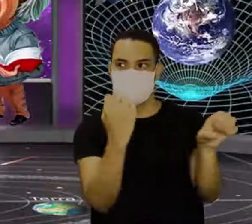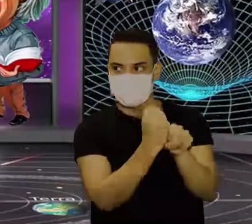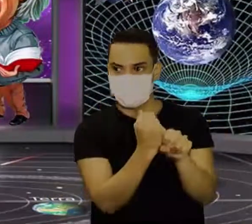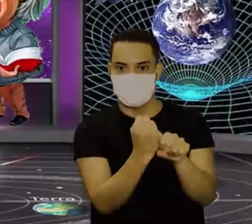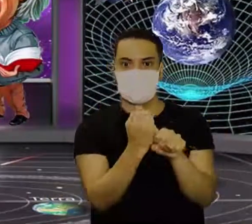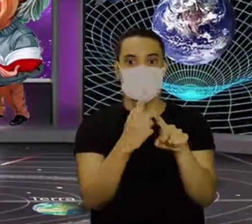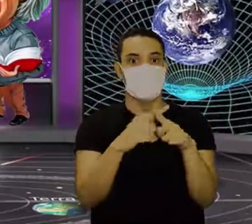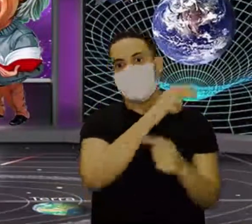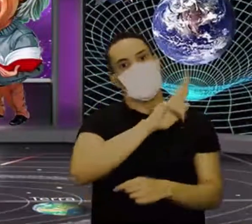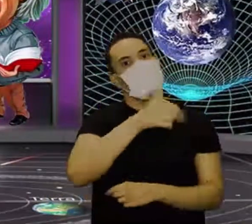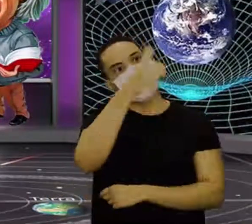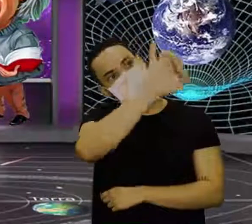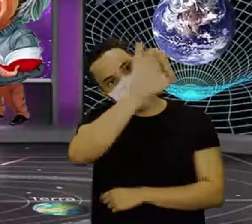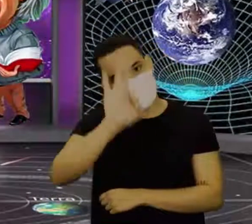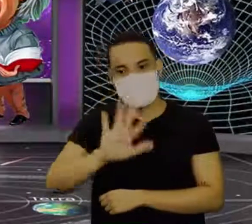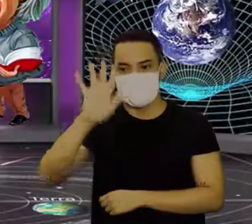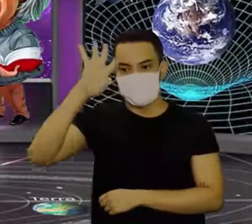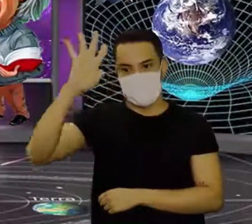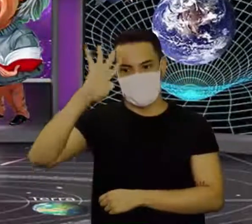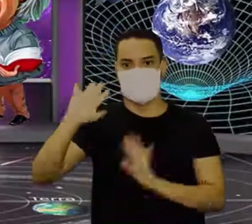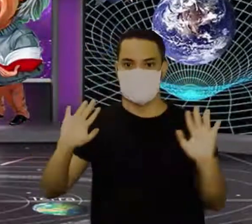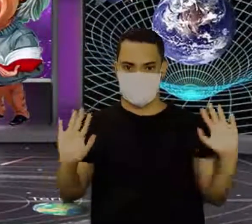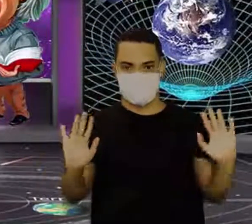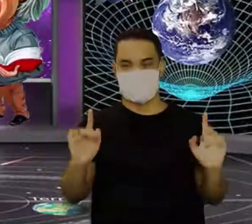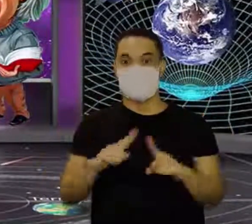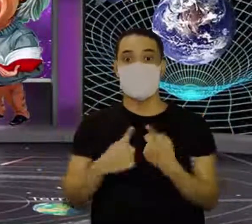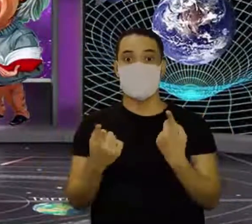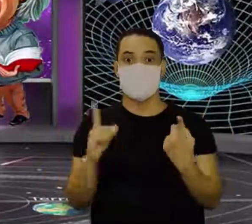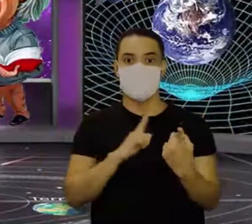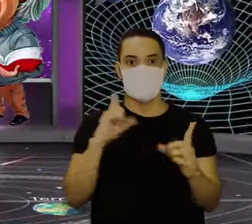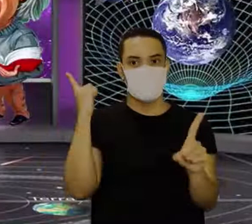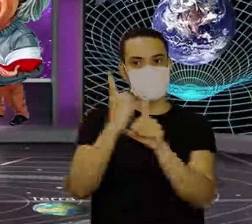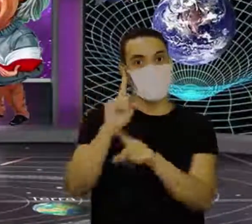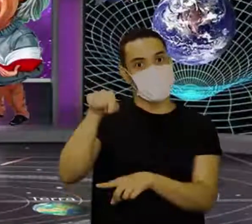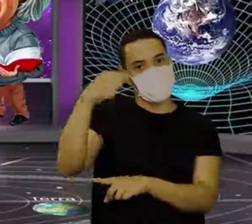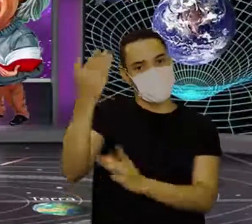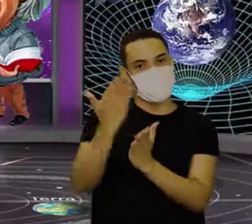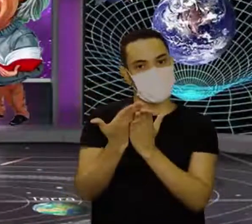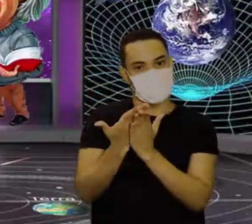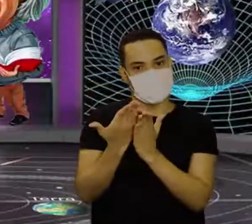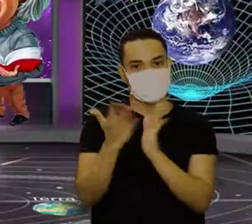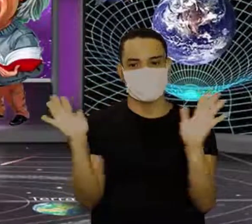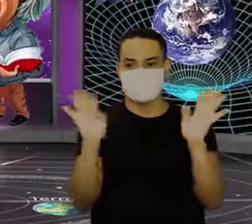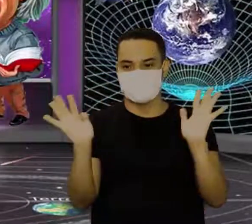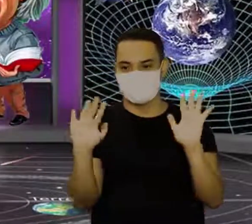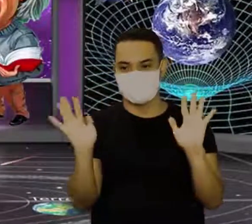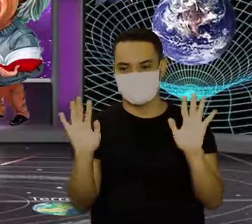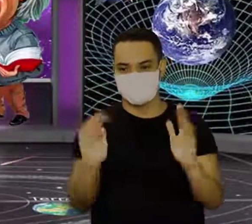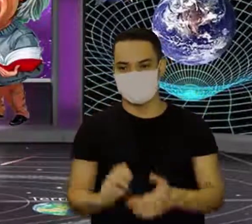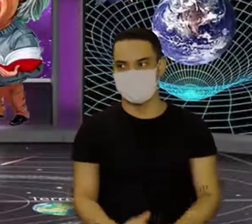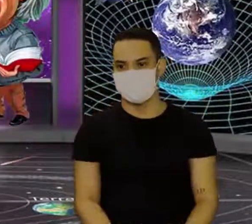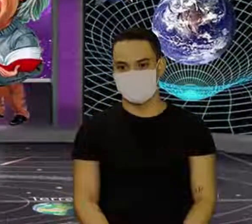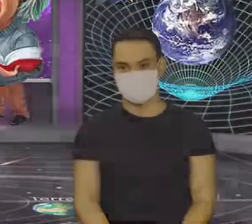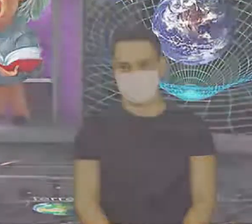não vai ser 100% só teórico, tá bom? Então, nós nos encontramos aí na próxima aula. Tchau!